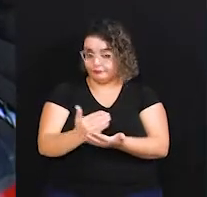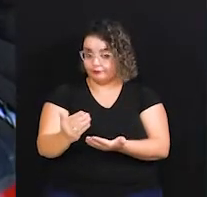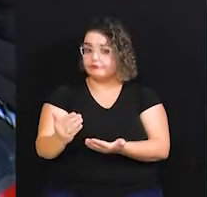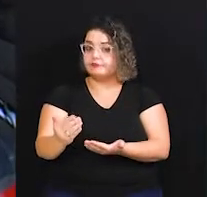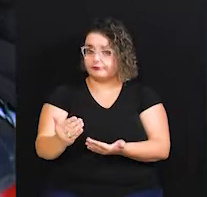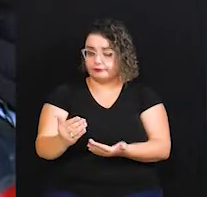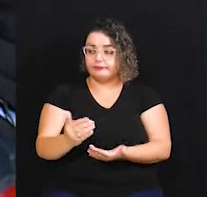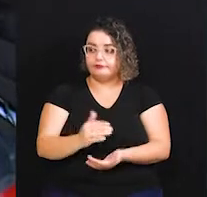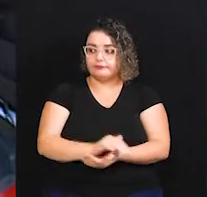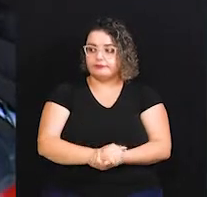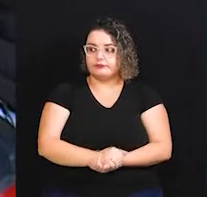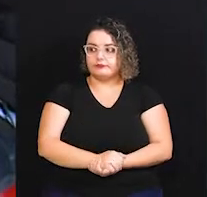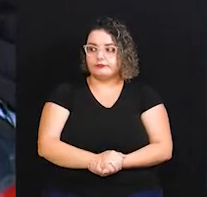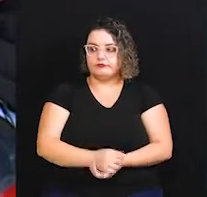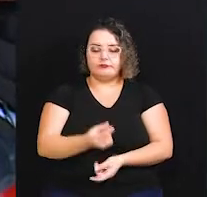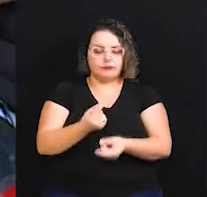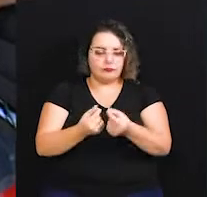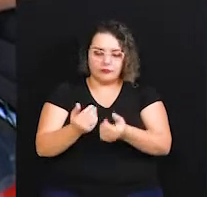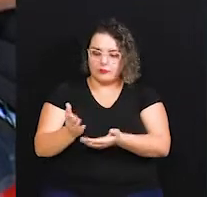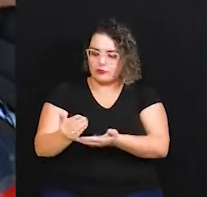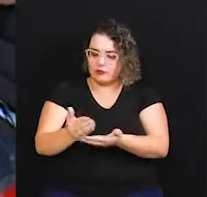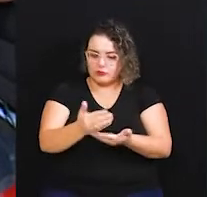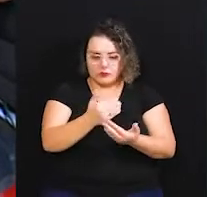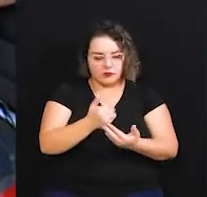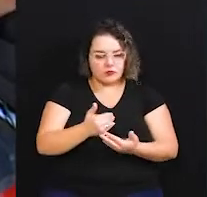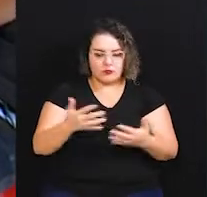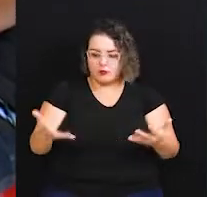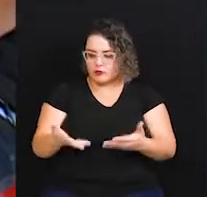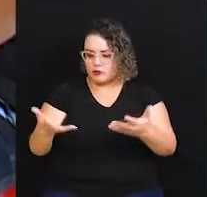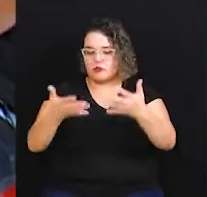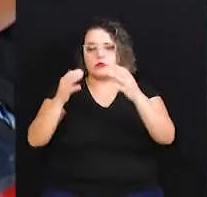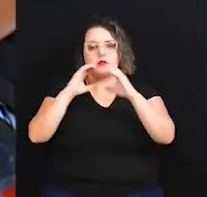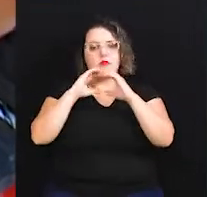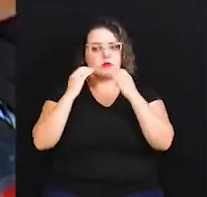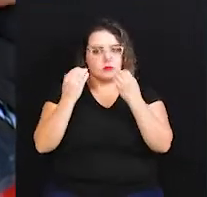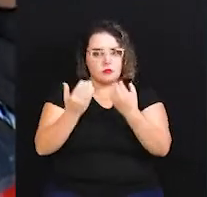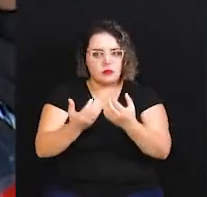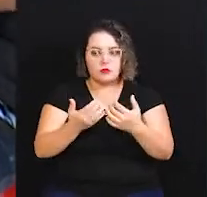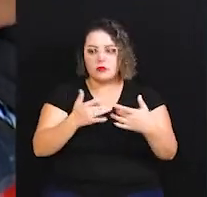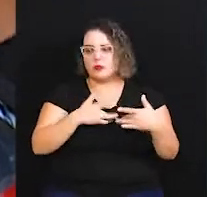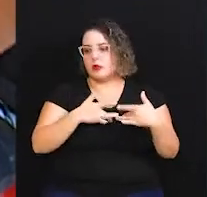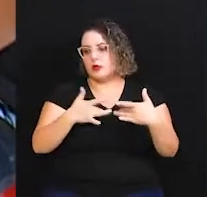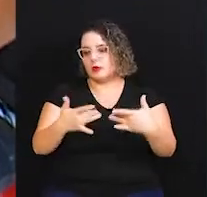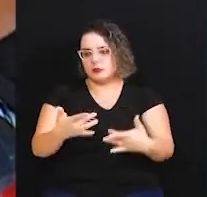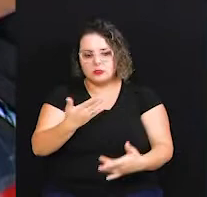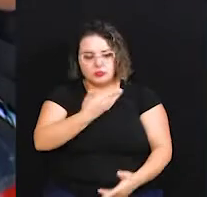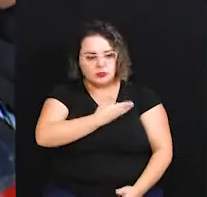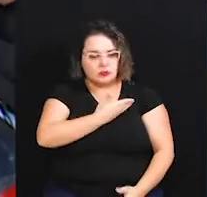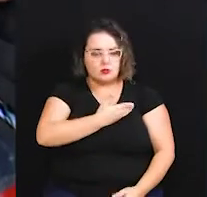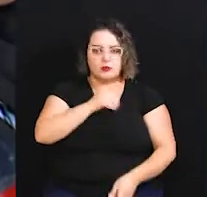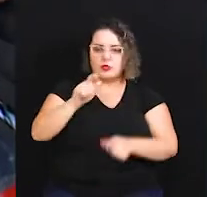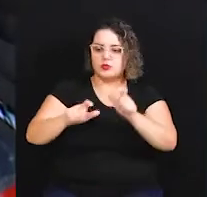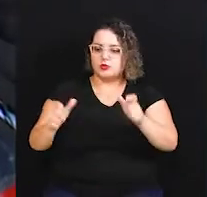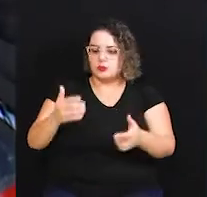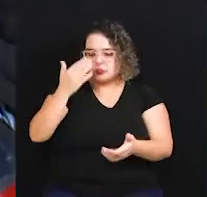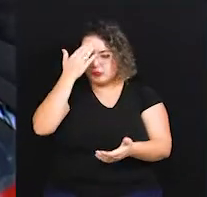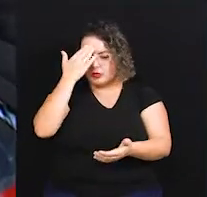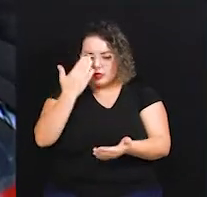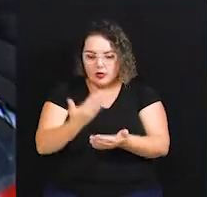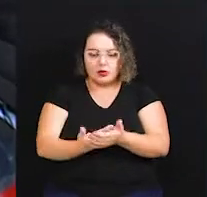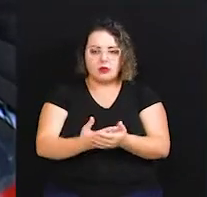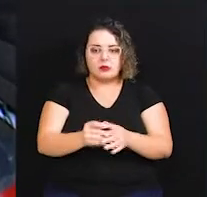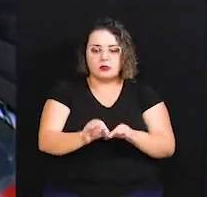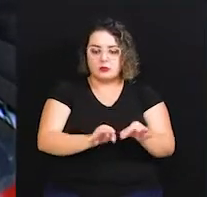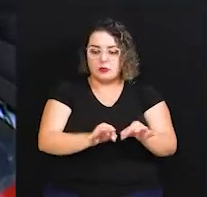inicial. E esse valor foi arrecadado através de iniciativa da comunidade, doações de amigos, pessoas que acreditam